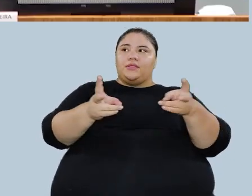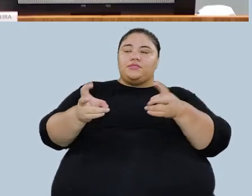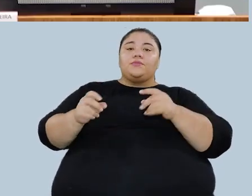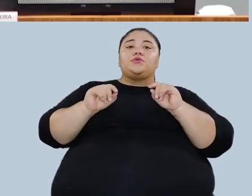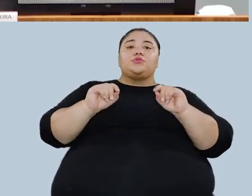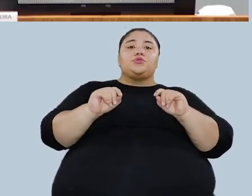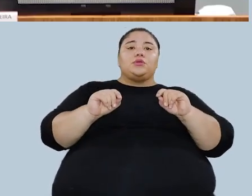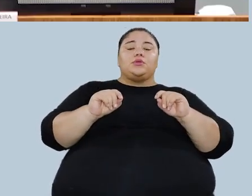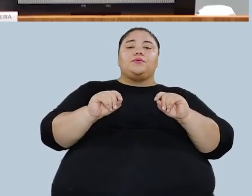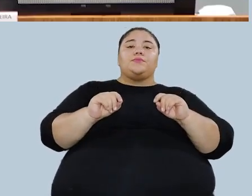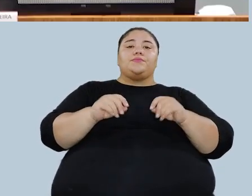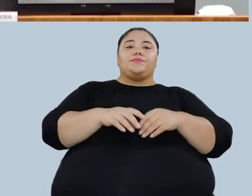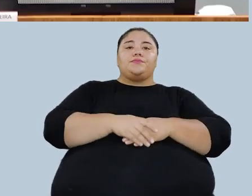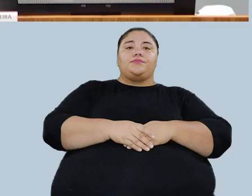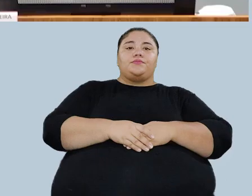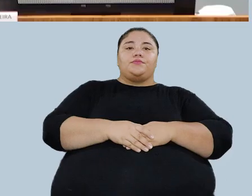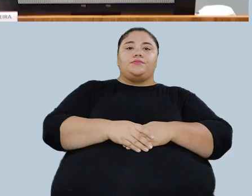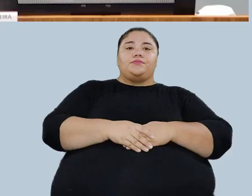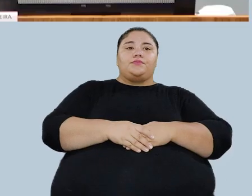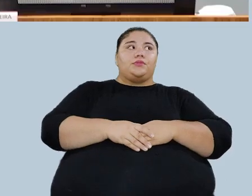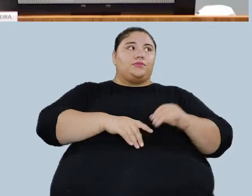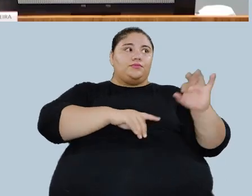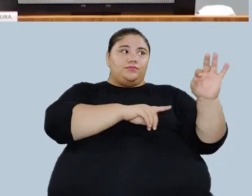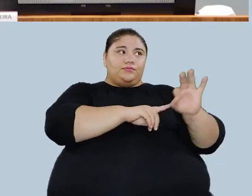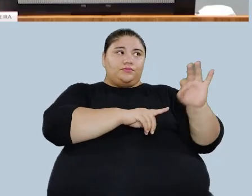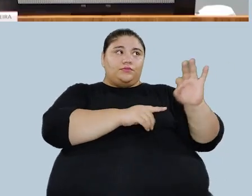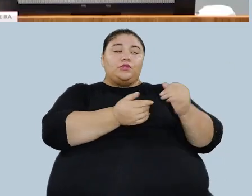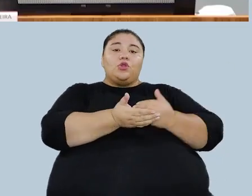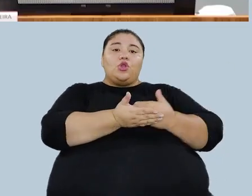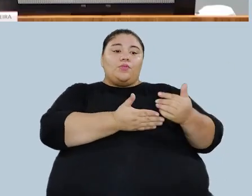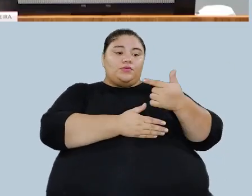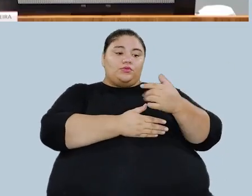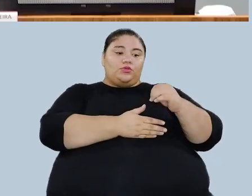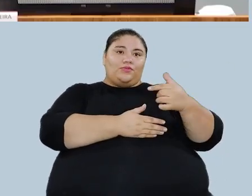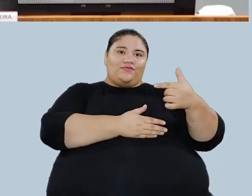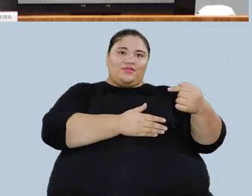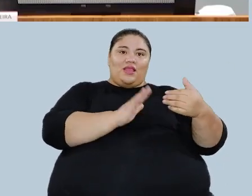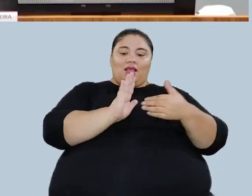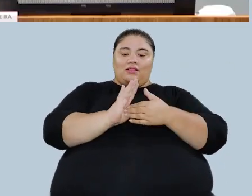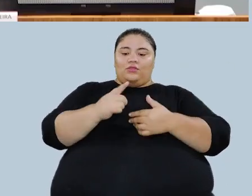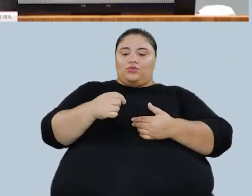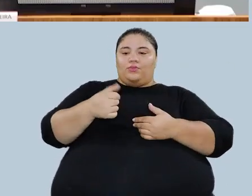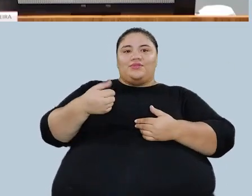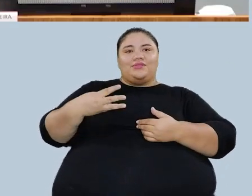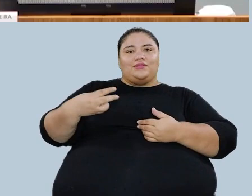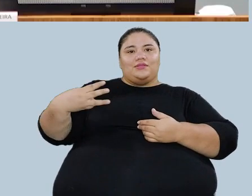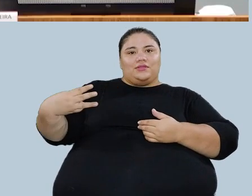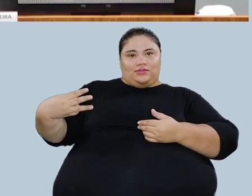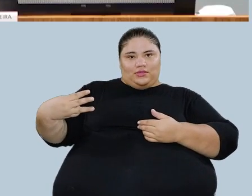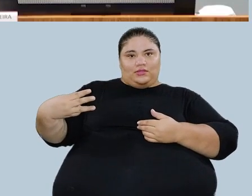que as alíquotas que vão começar, né, 2027 a 2033, elas